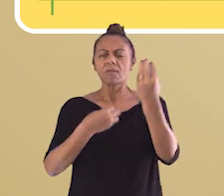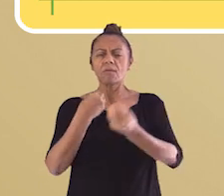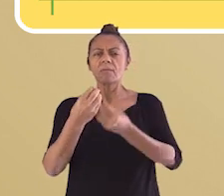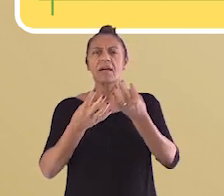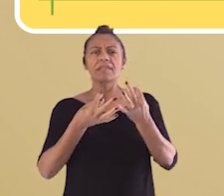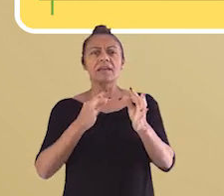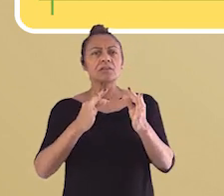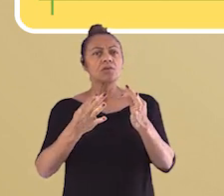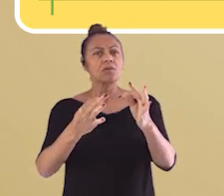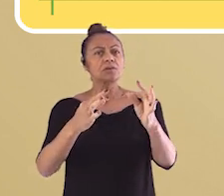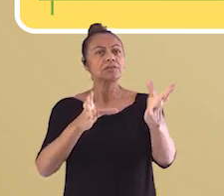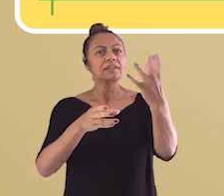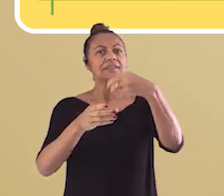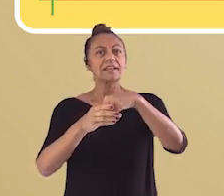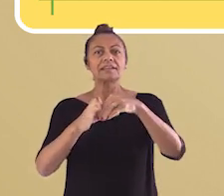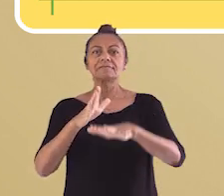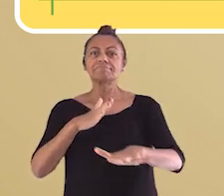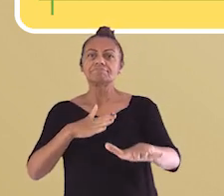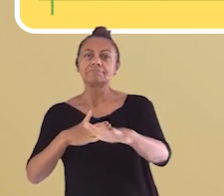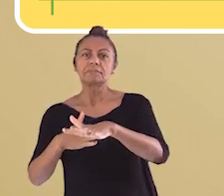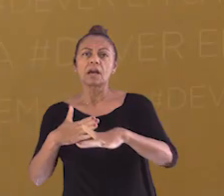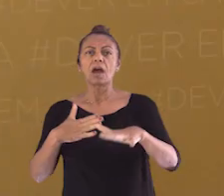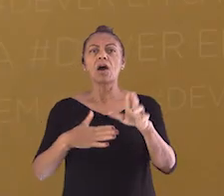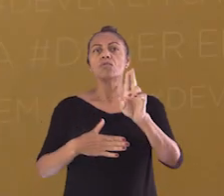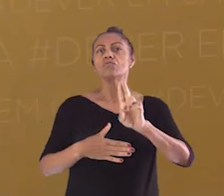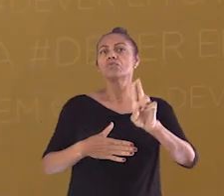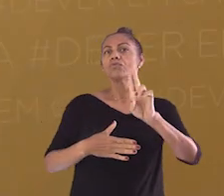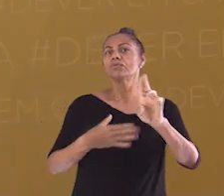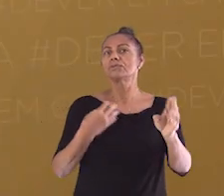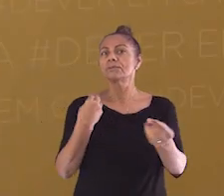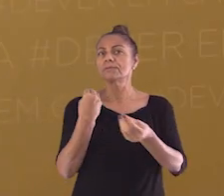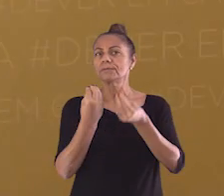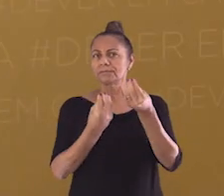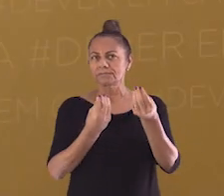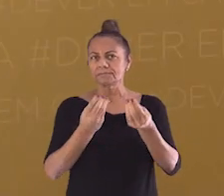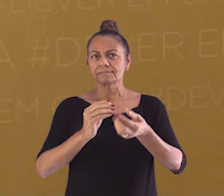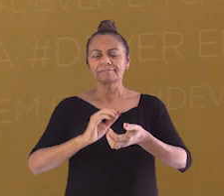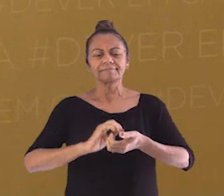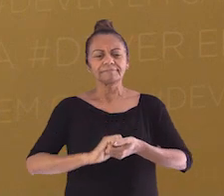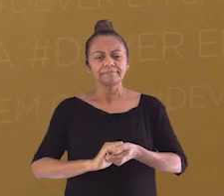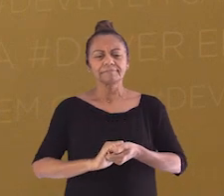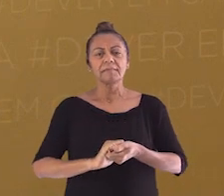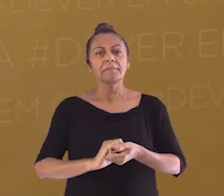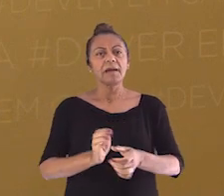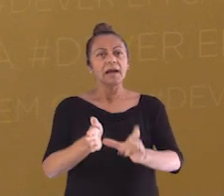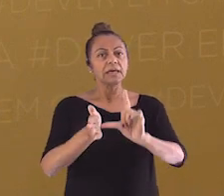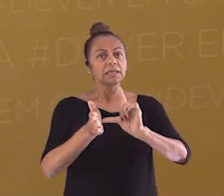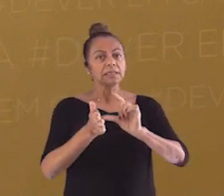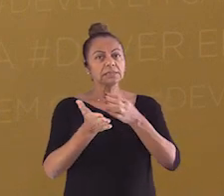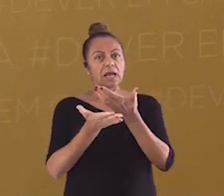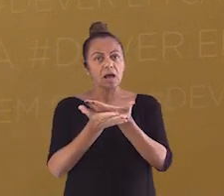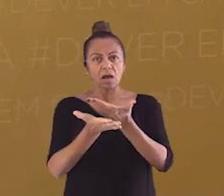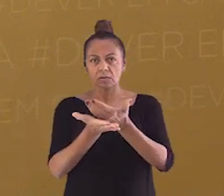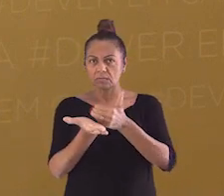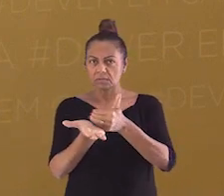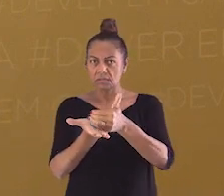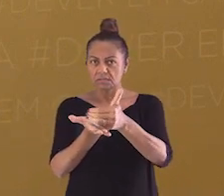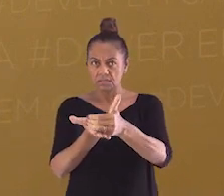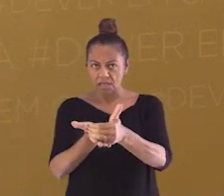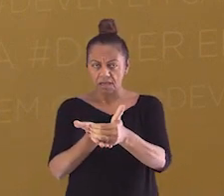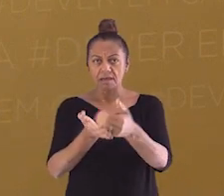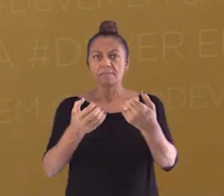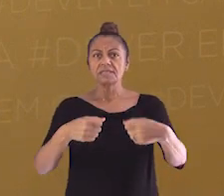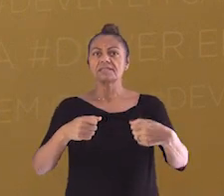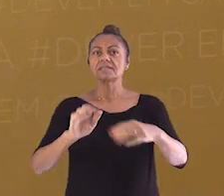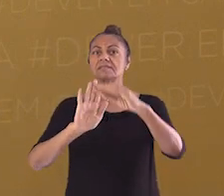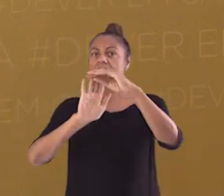na sociedade, bem como seu uso. Antes de começar a aula, não esqueçam de registrar a presença de vocês através do